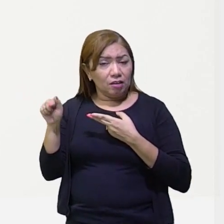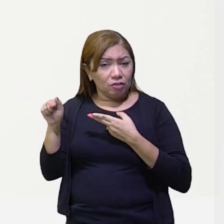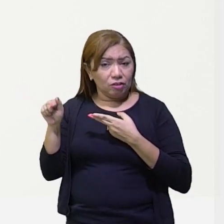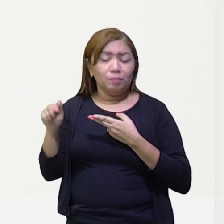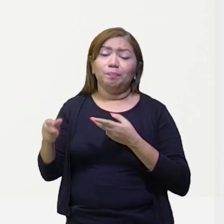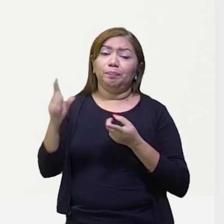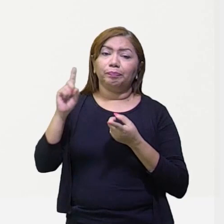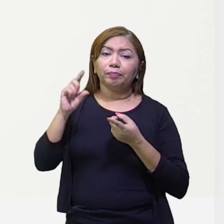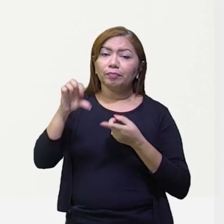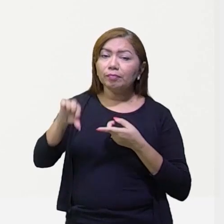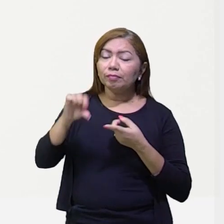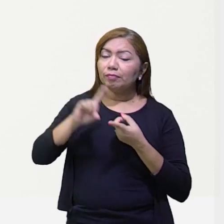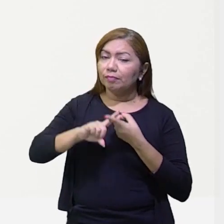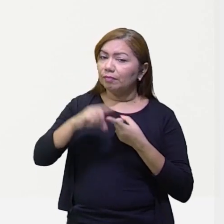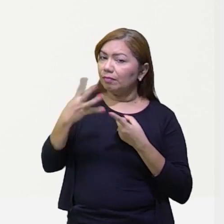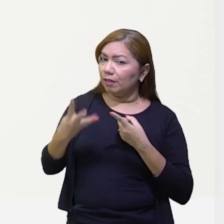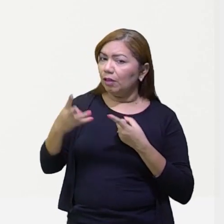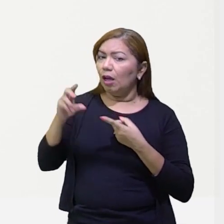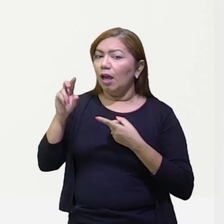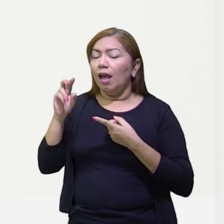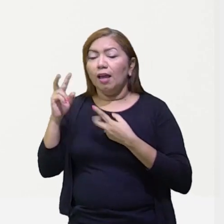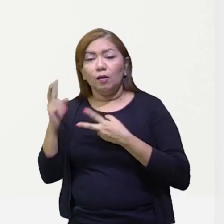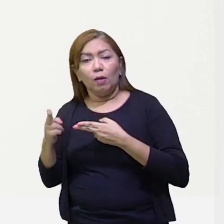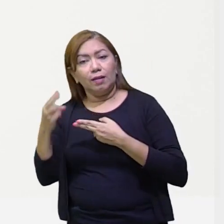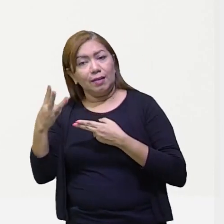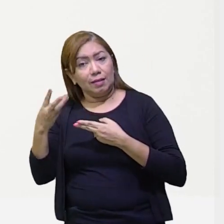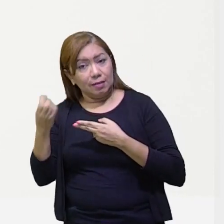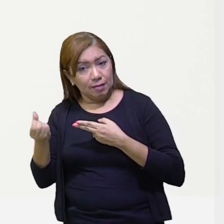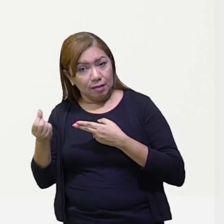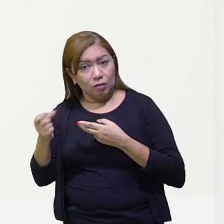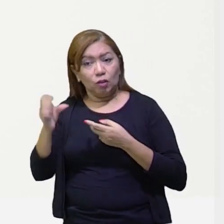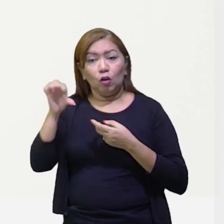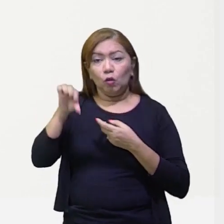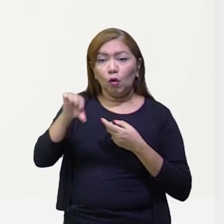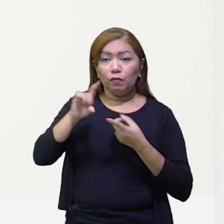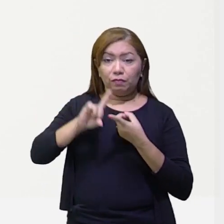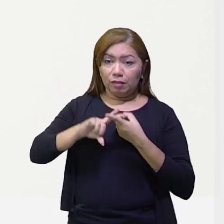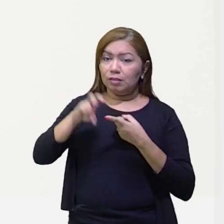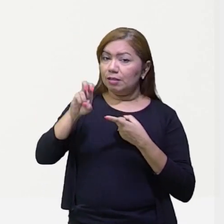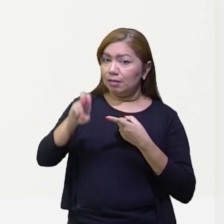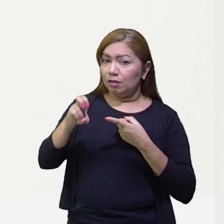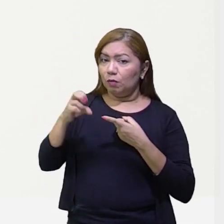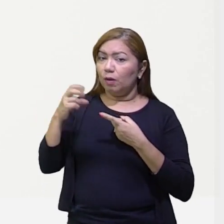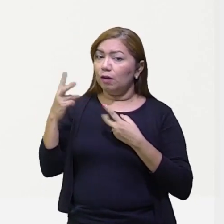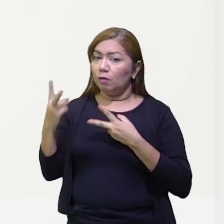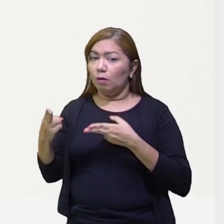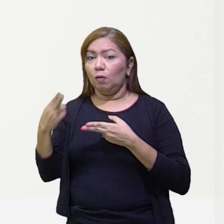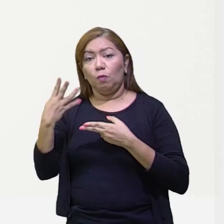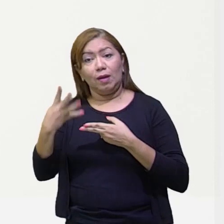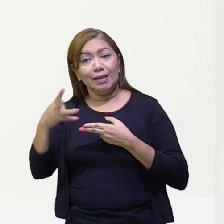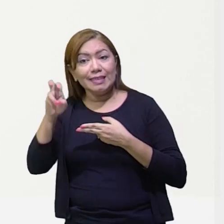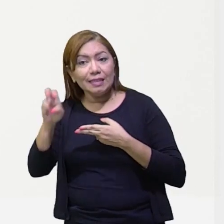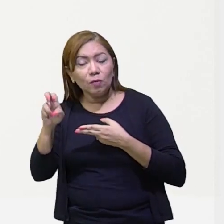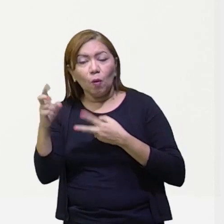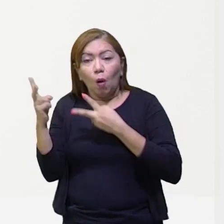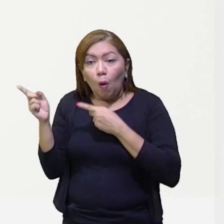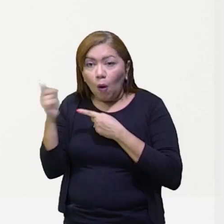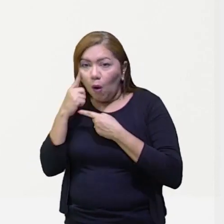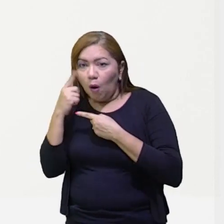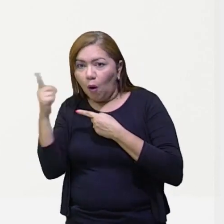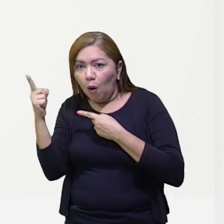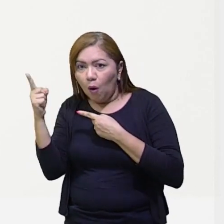vezes 4, 36. 9 vezes 5, 45. Oba! Olha